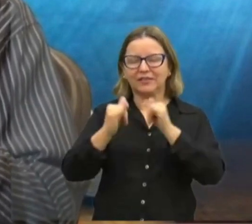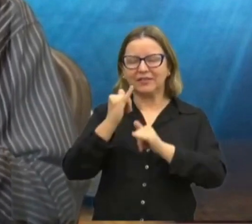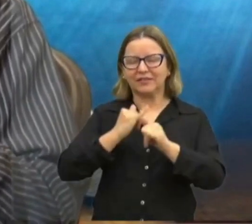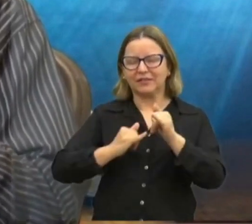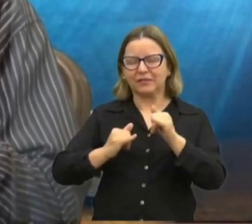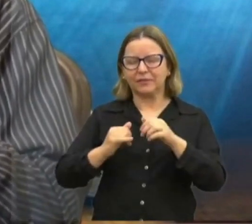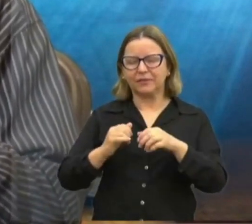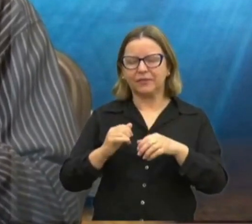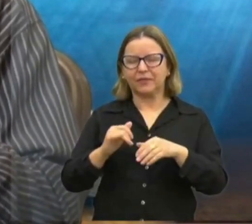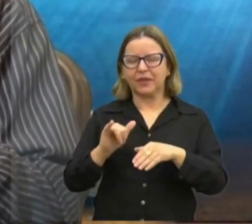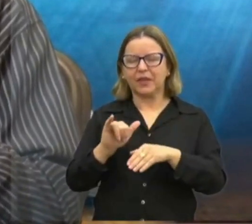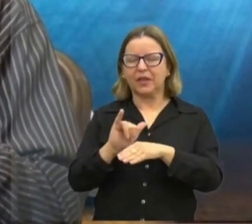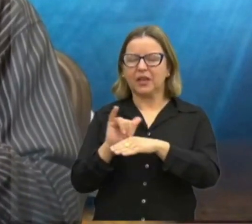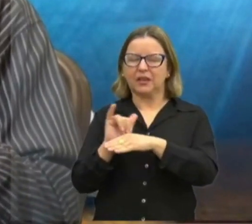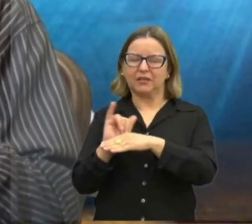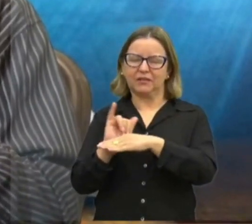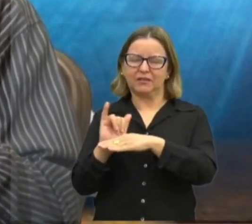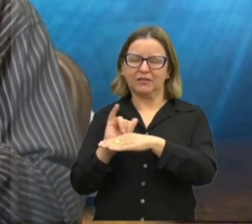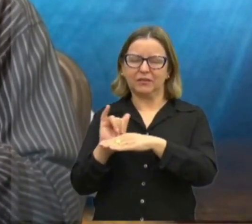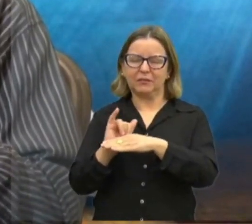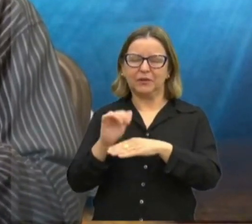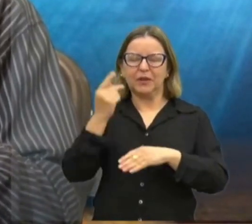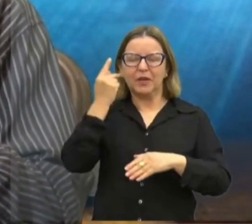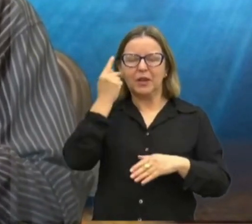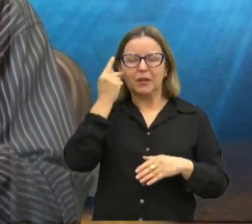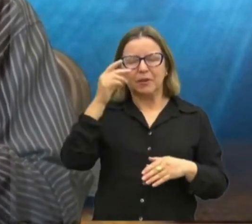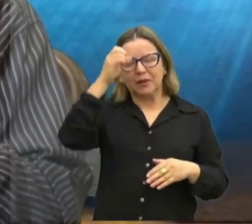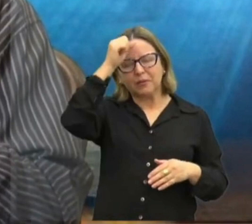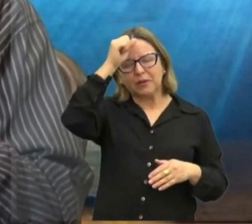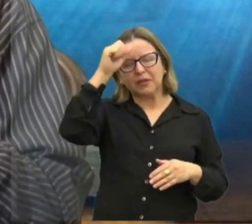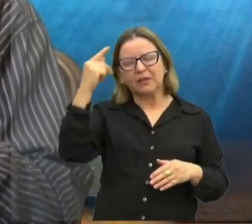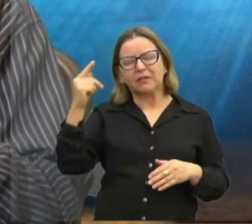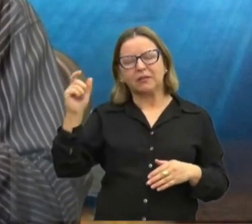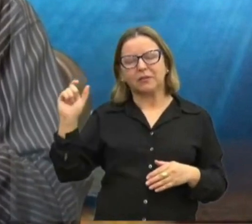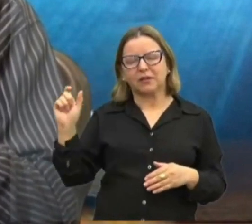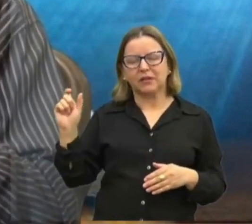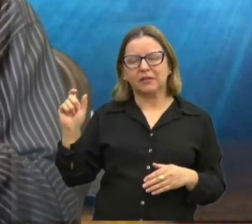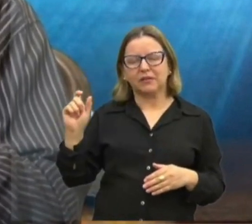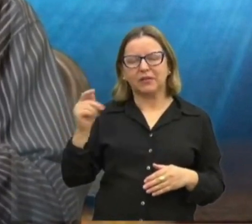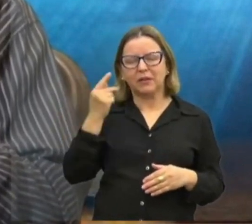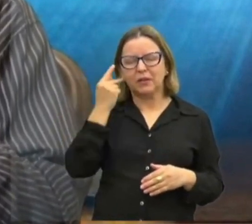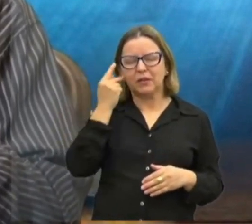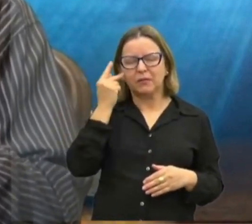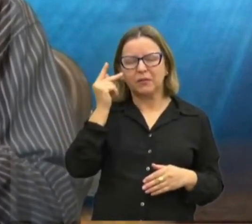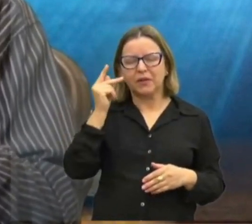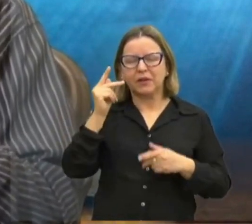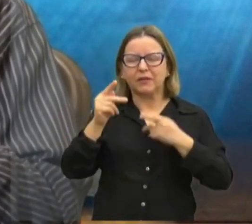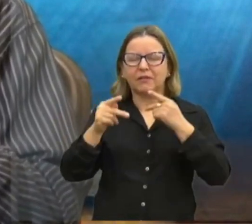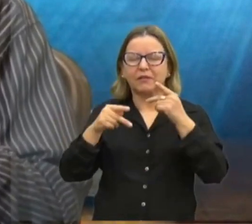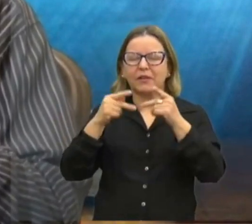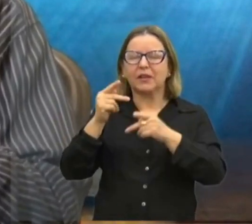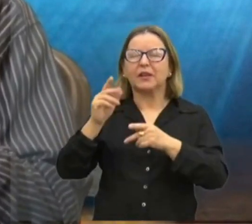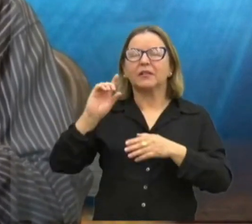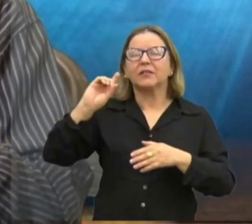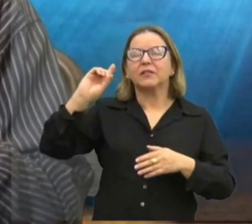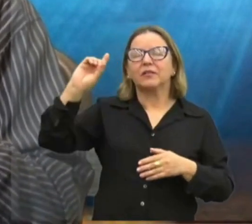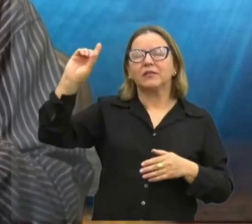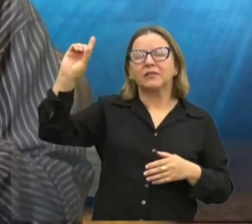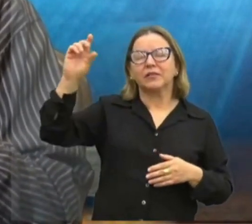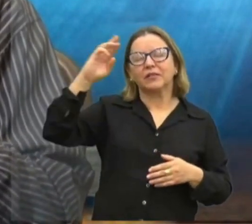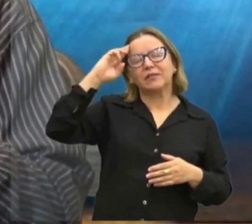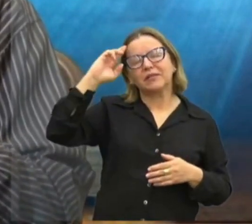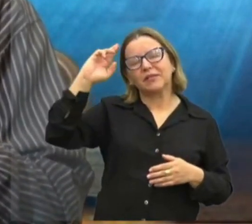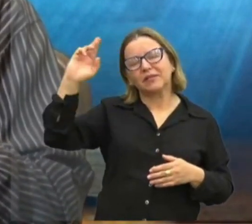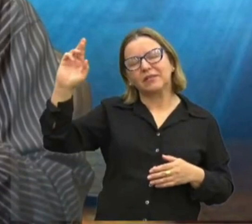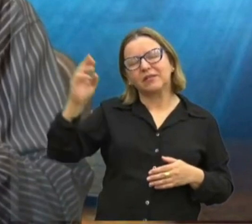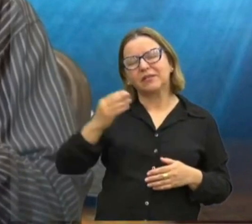YouTube, para ouvir a Tua palavra, para falar contigo, Senhor, para